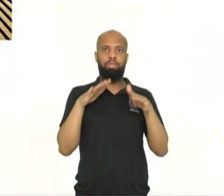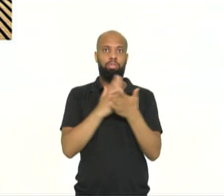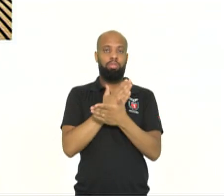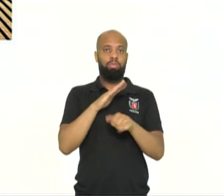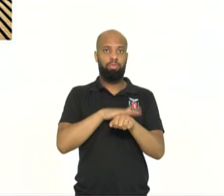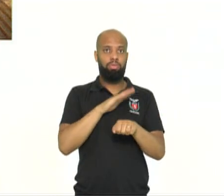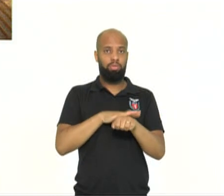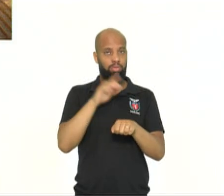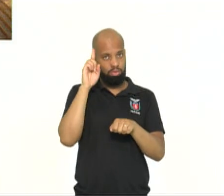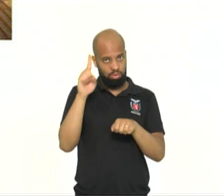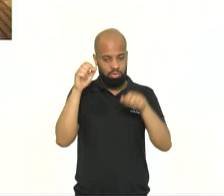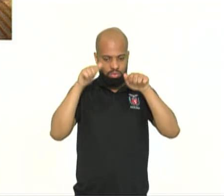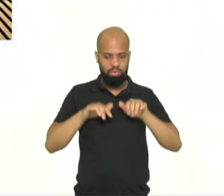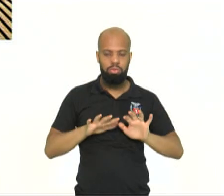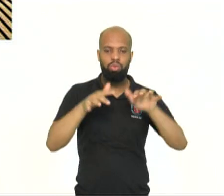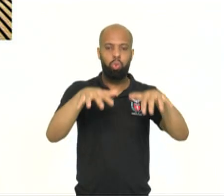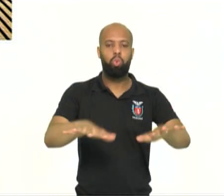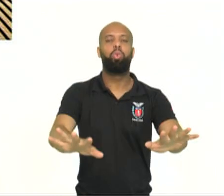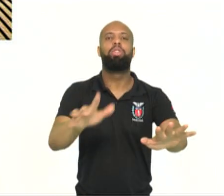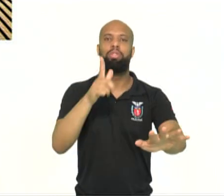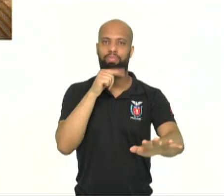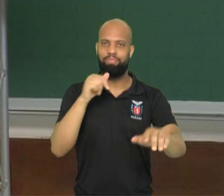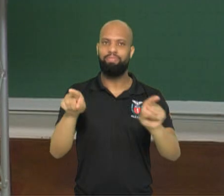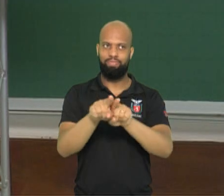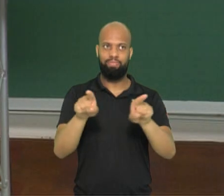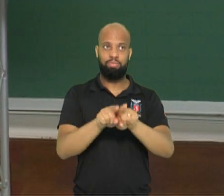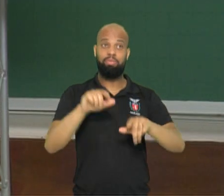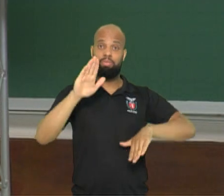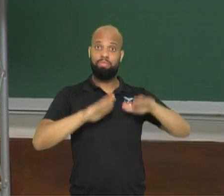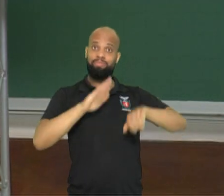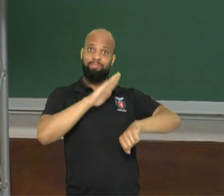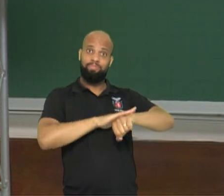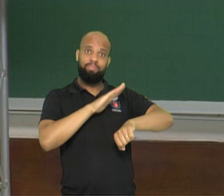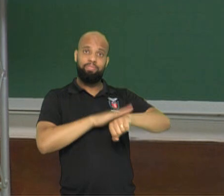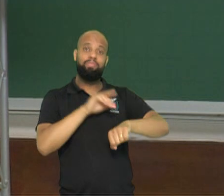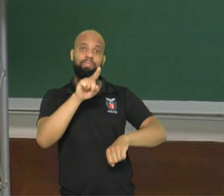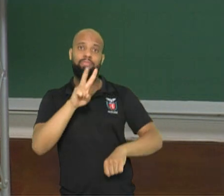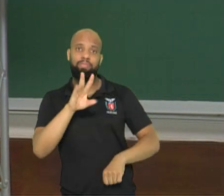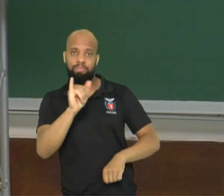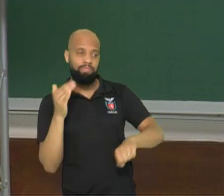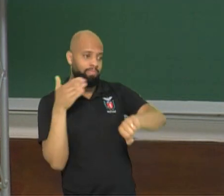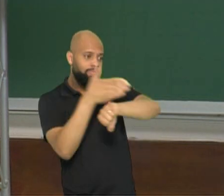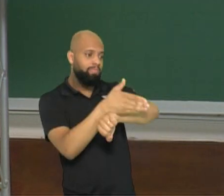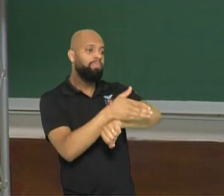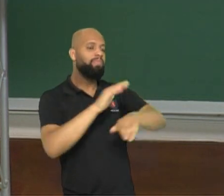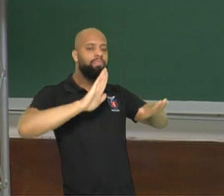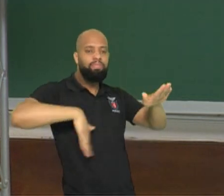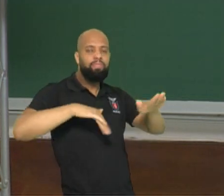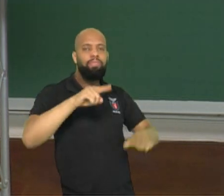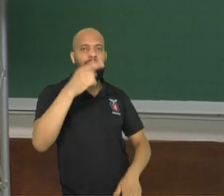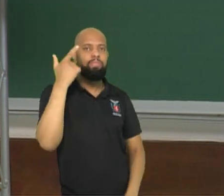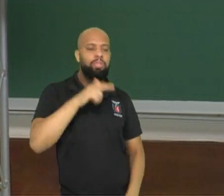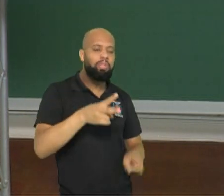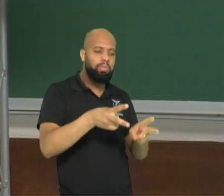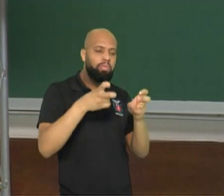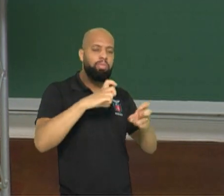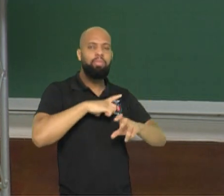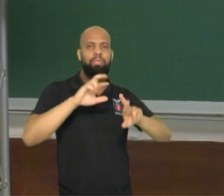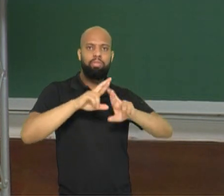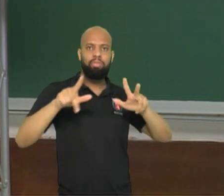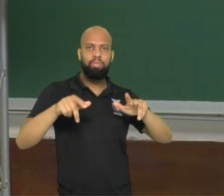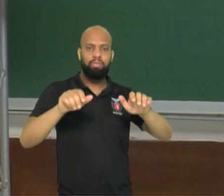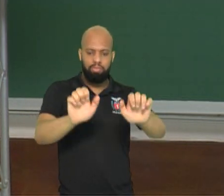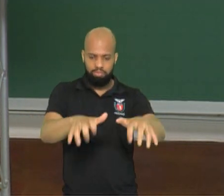consegue perceber bem isso, né, dependendo do horário que você vai na praia, né? Você consegue perceber bem essa diferença entre a